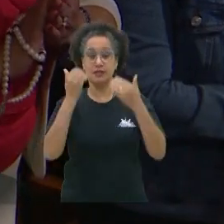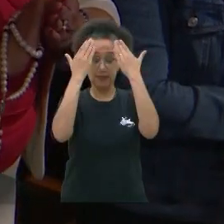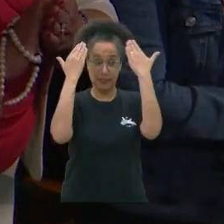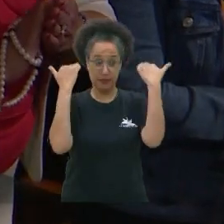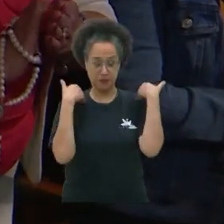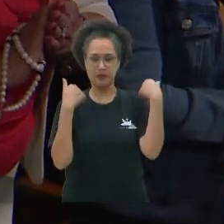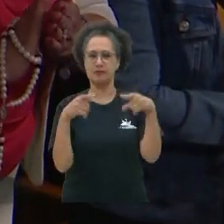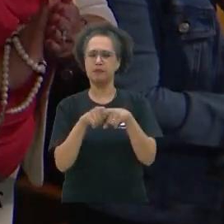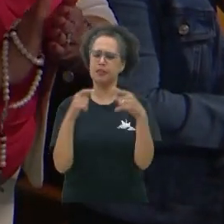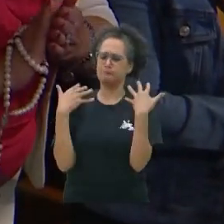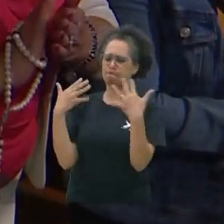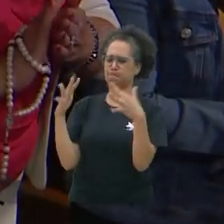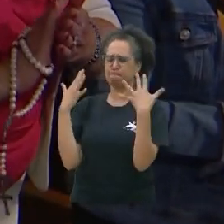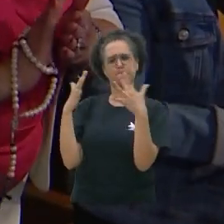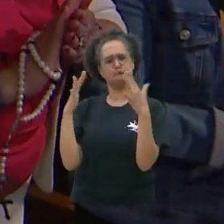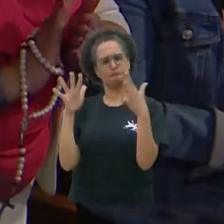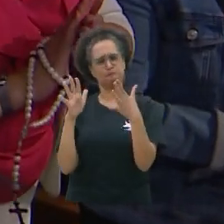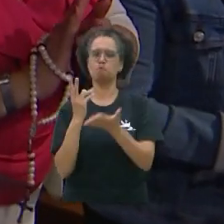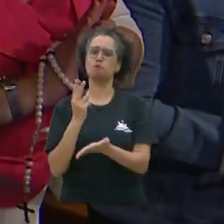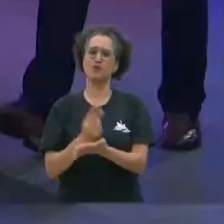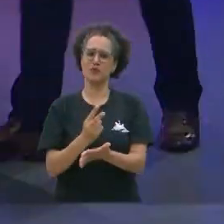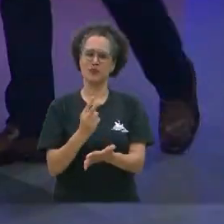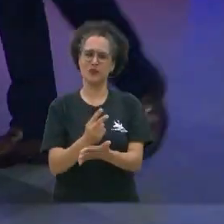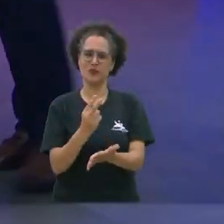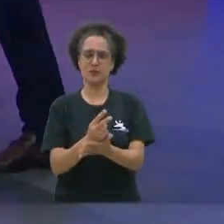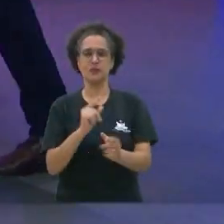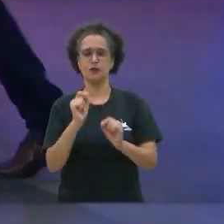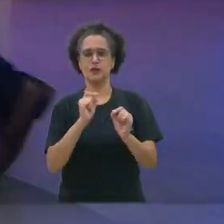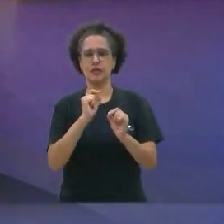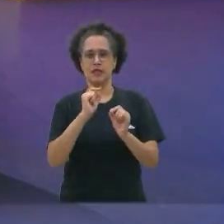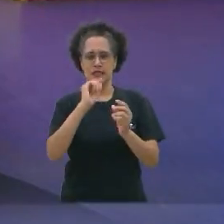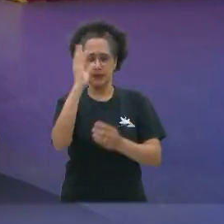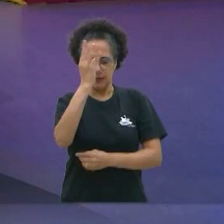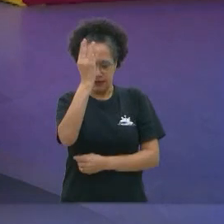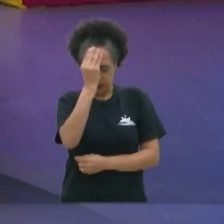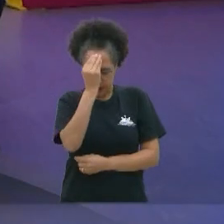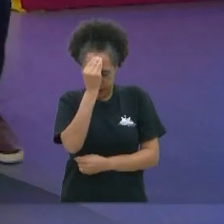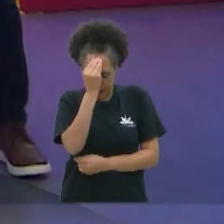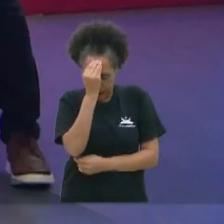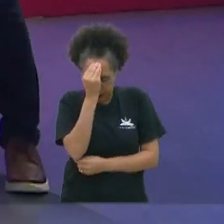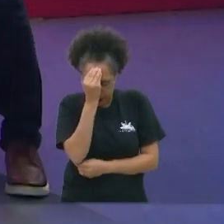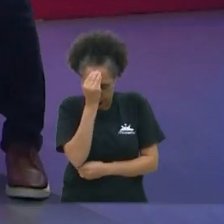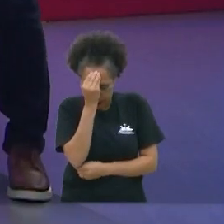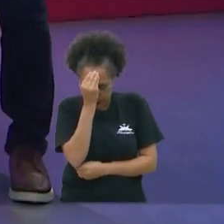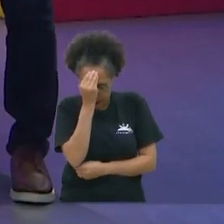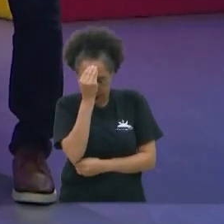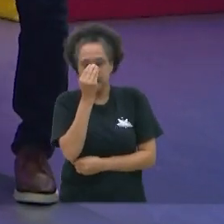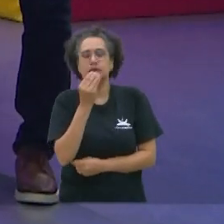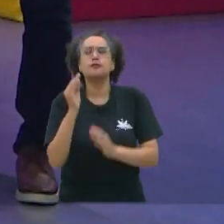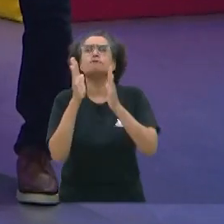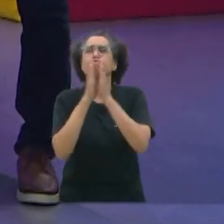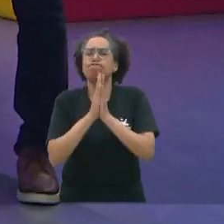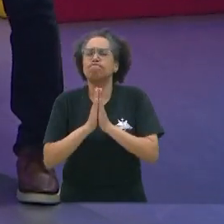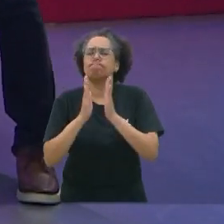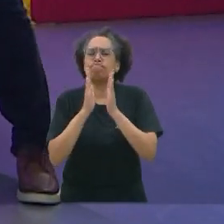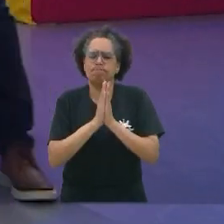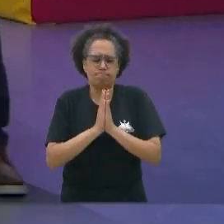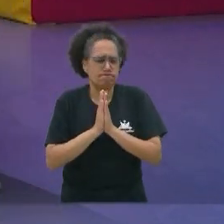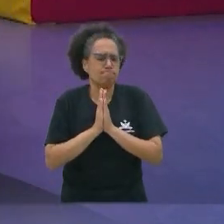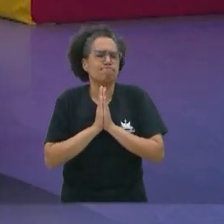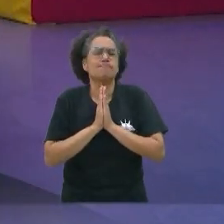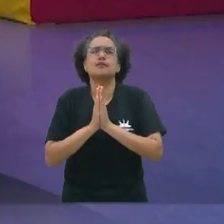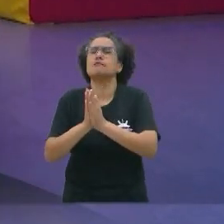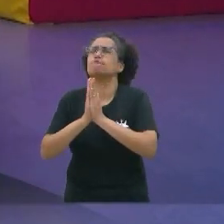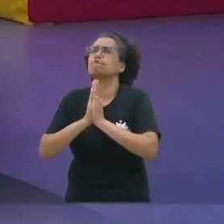E vamos continuar nesse momento de espiritualidade, de clamor, suplicando a ação do Espírito